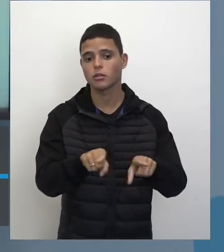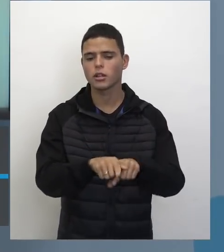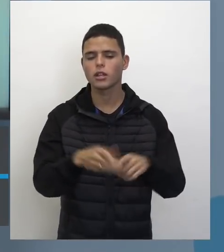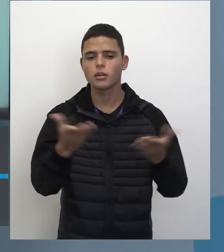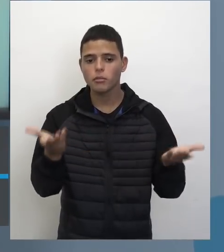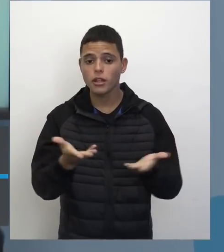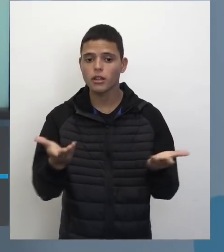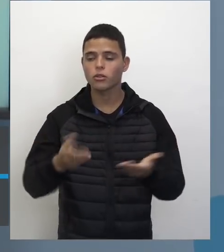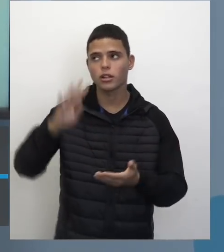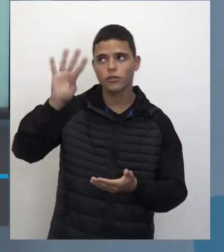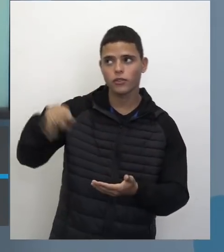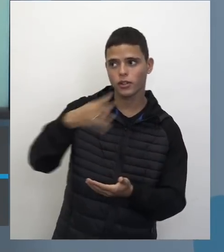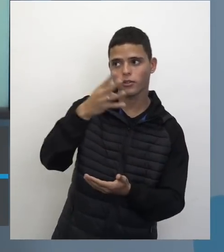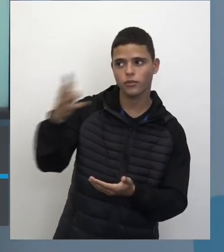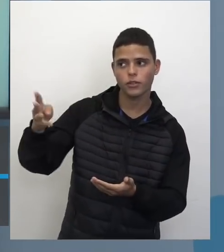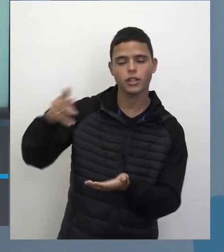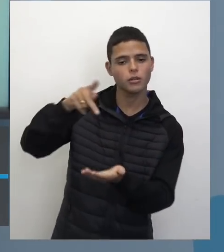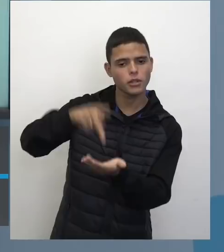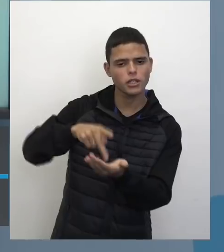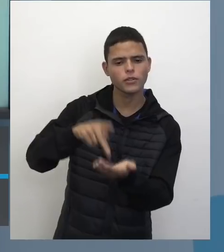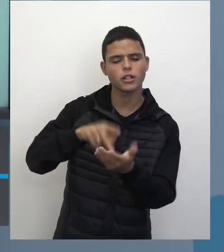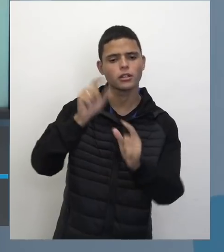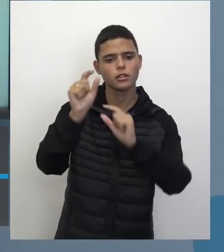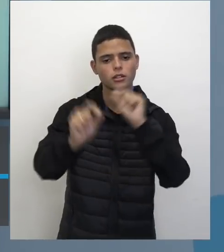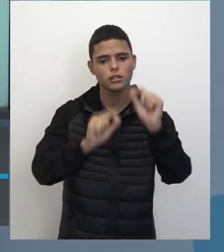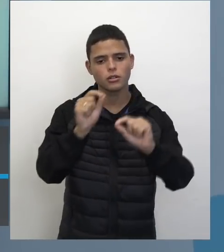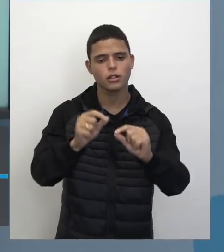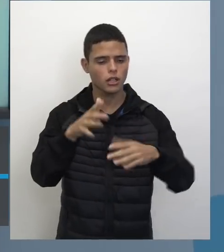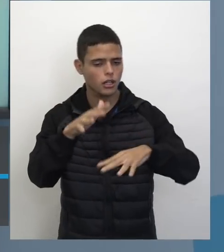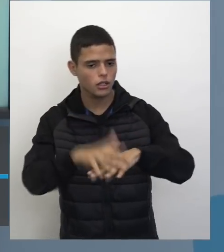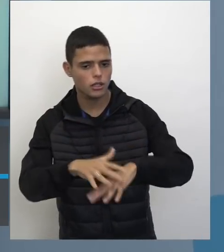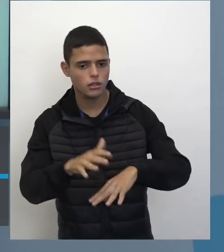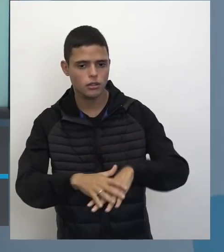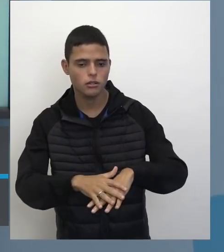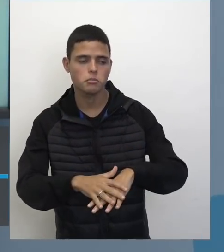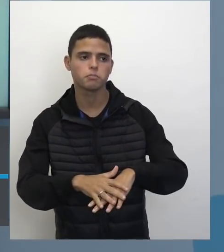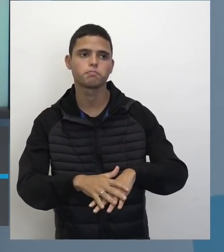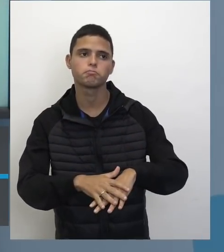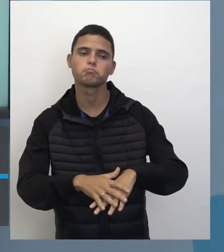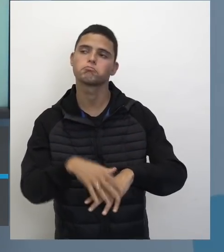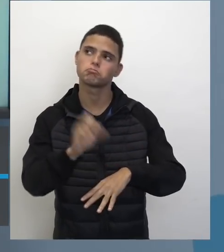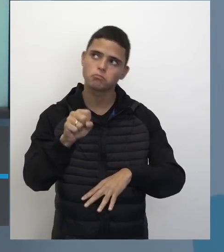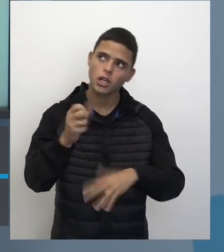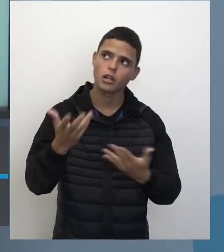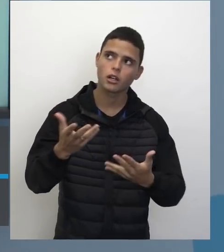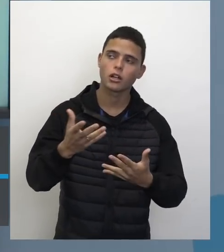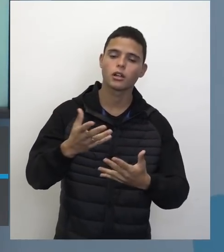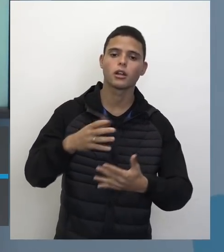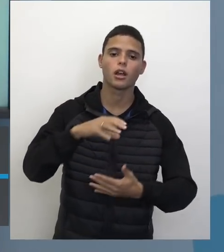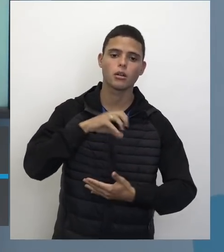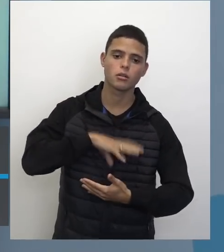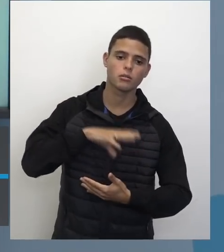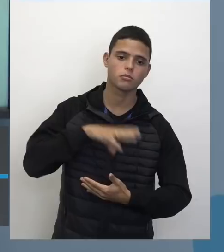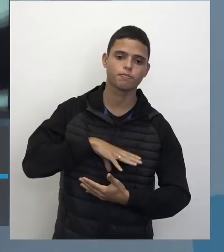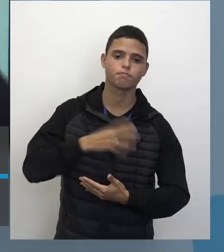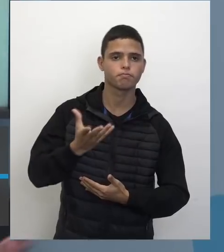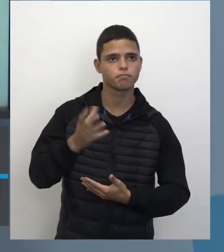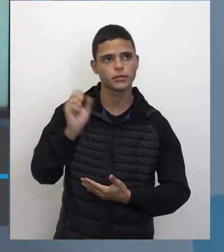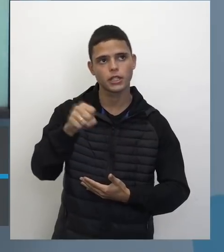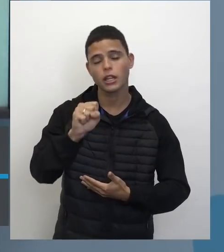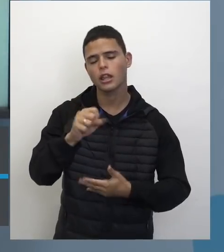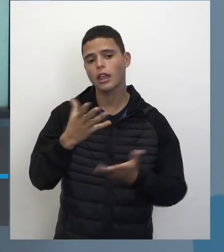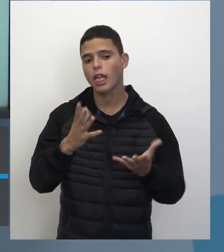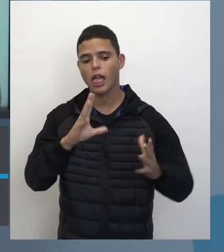essa tabela da verdade, né? Porque é matemática? É português? É tudo